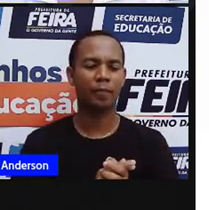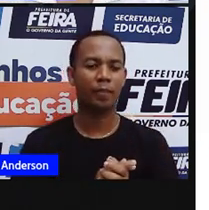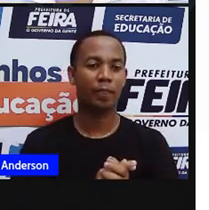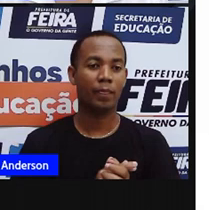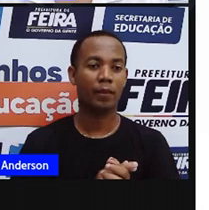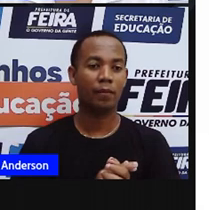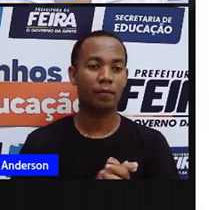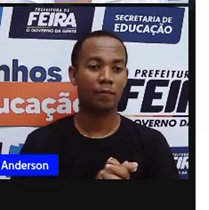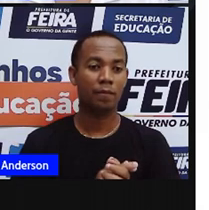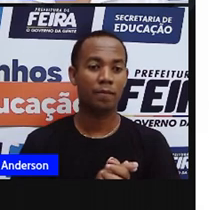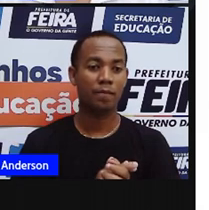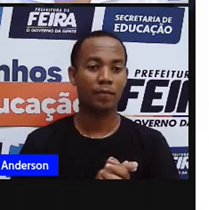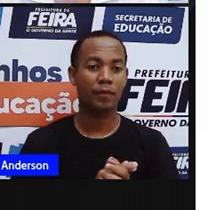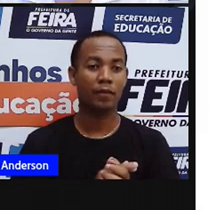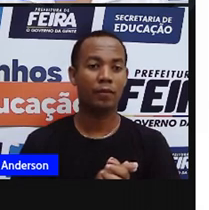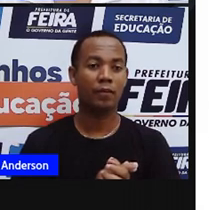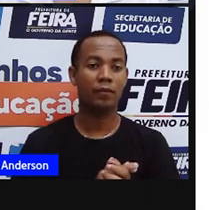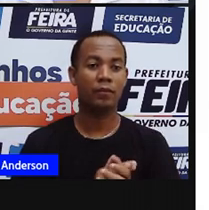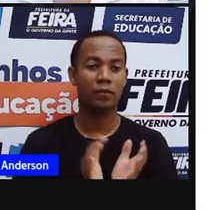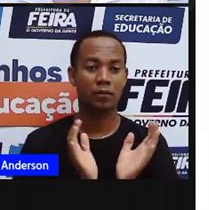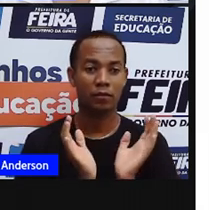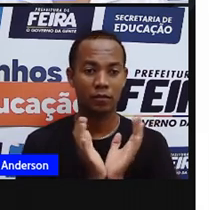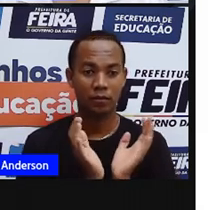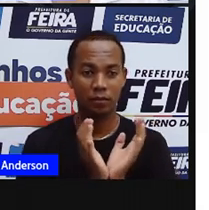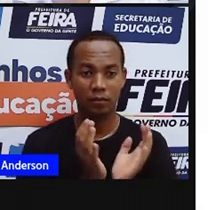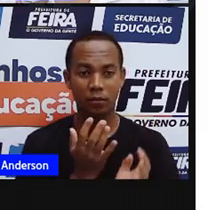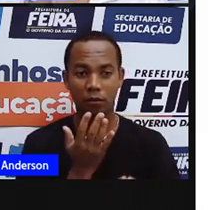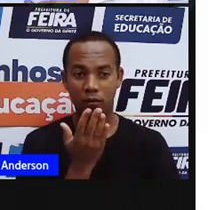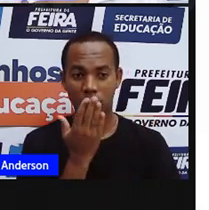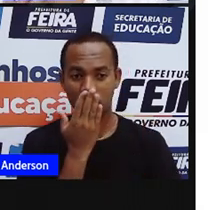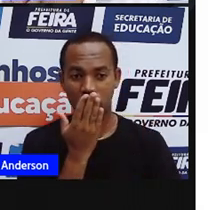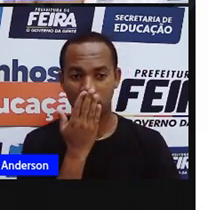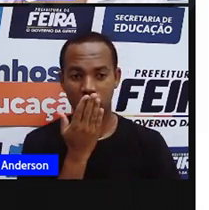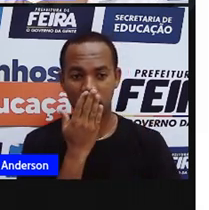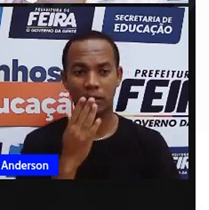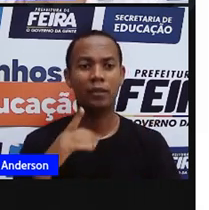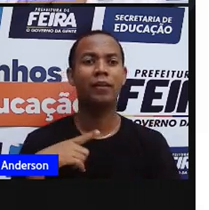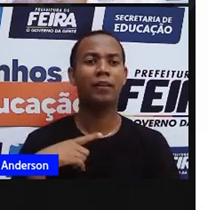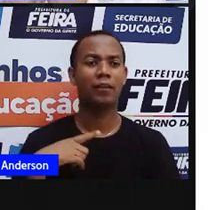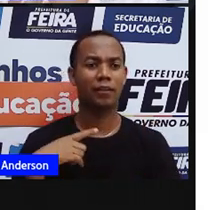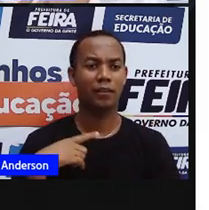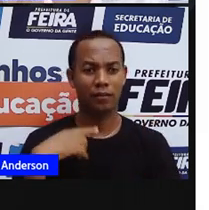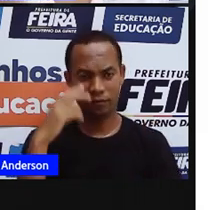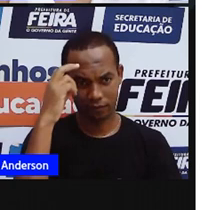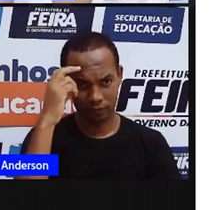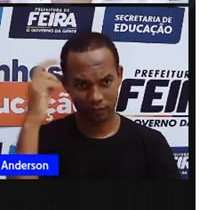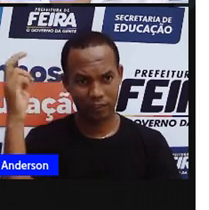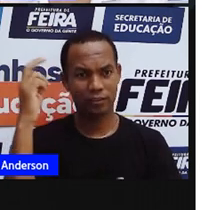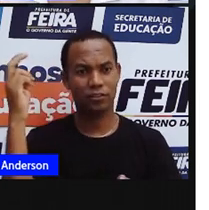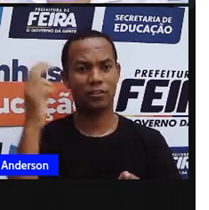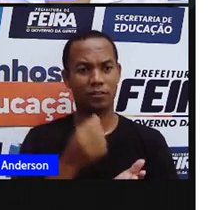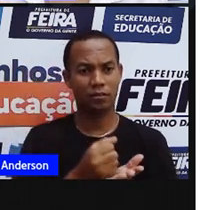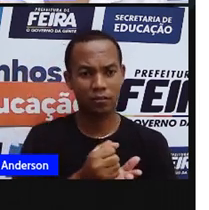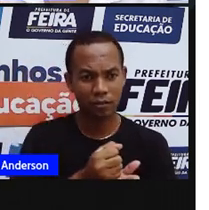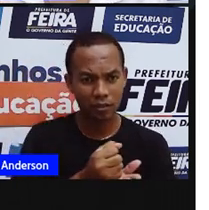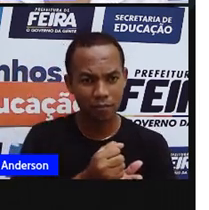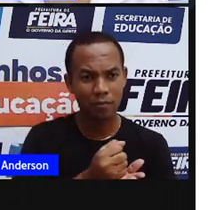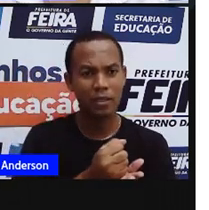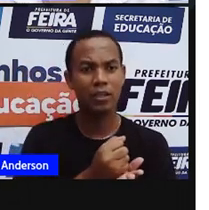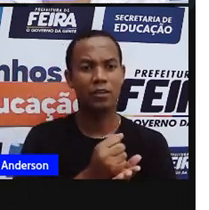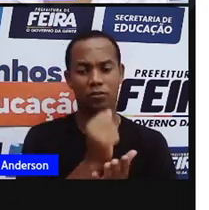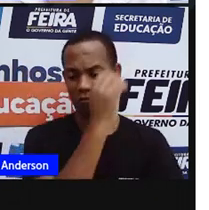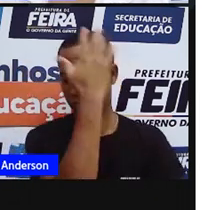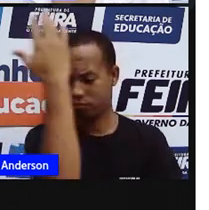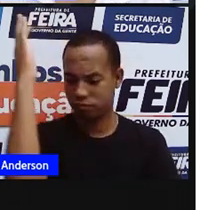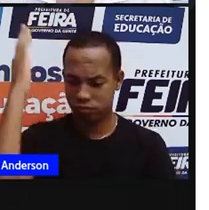muito próxima com a natureza. E essa relação também é uma relação de cura. E hoje a gente vai falar sobre essas plantas que